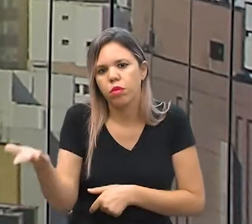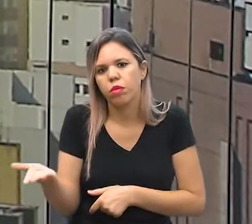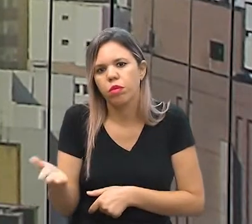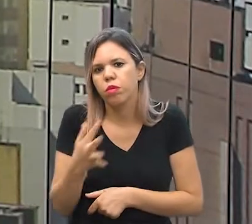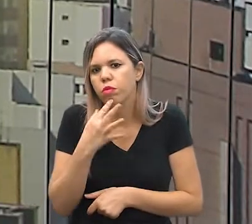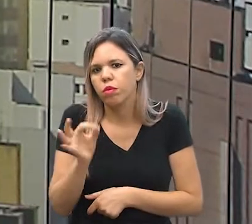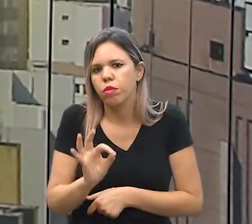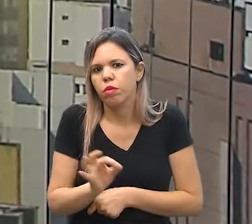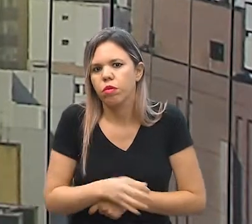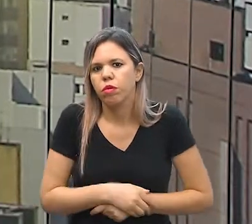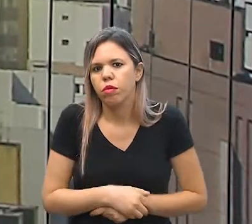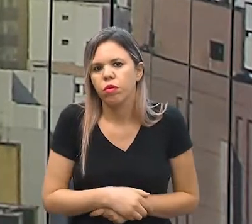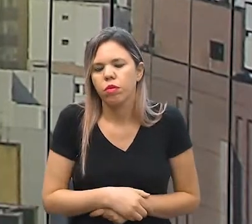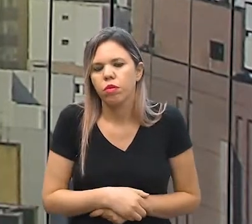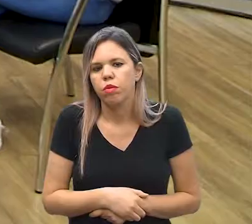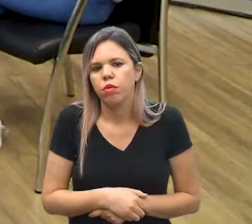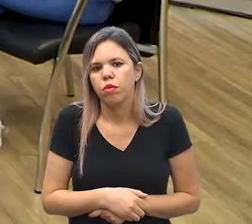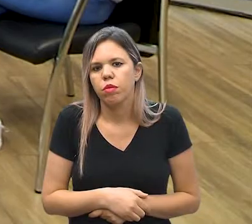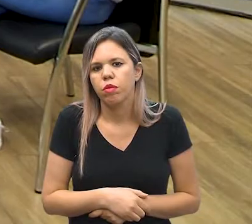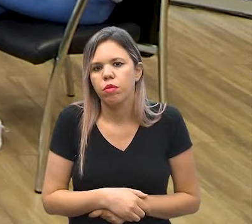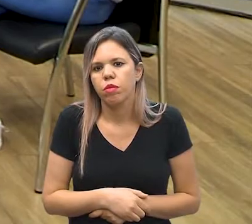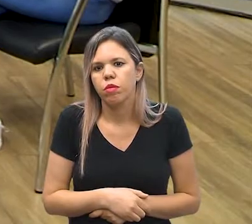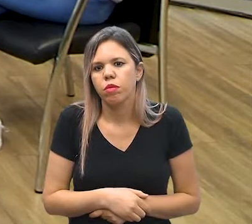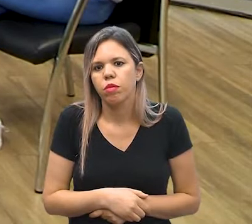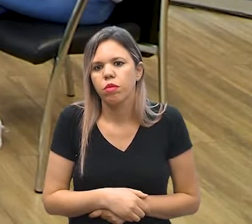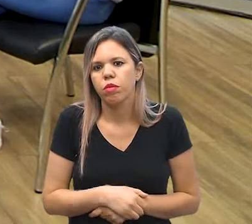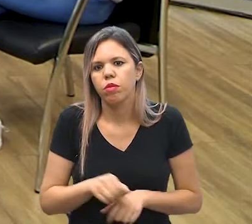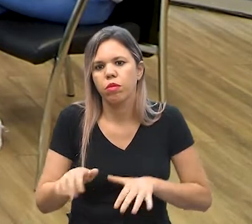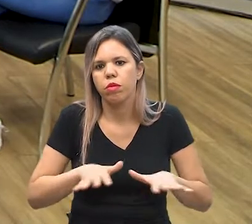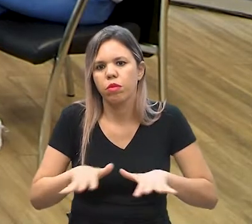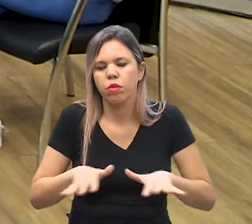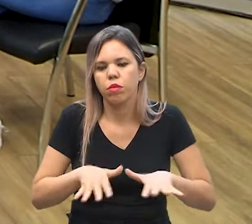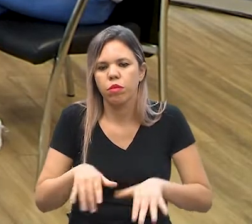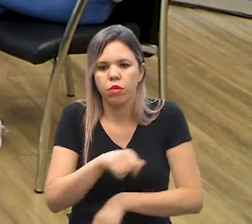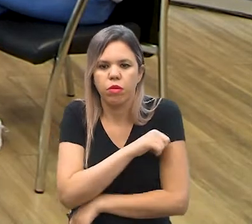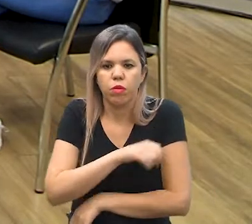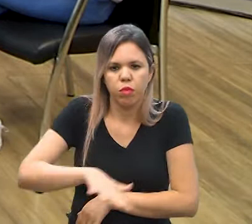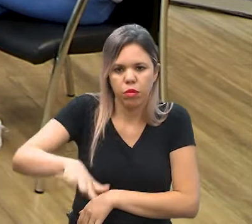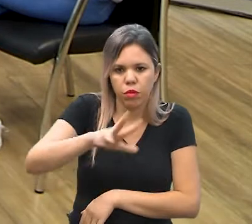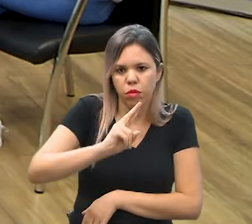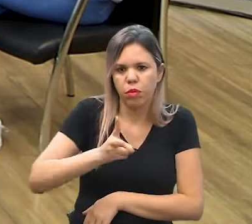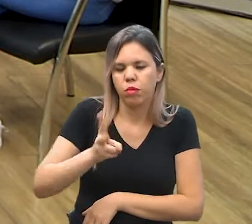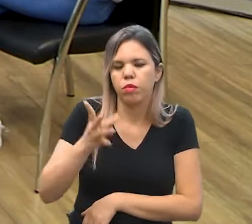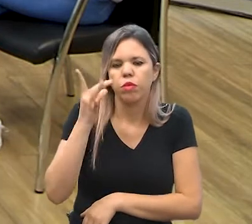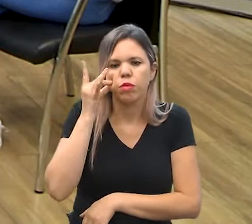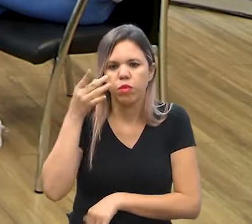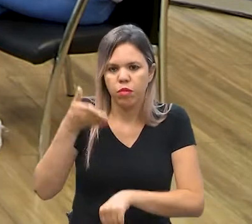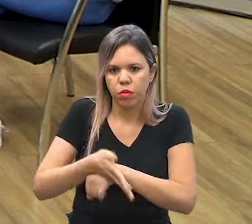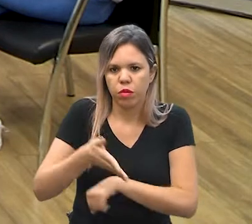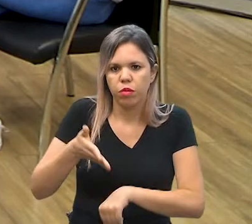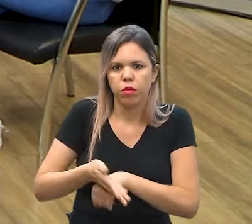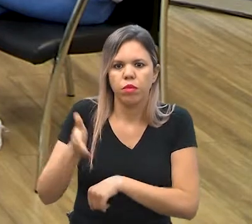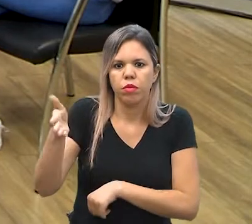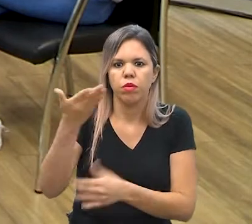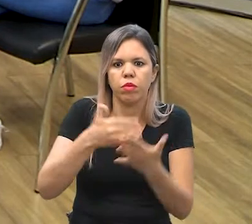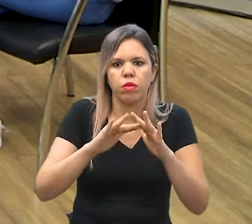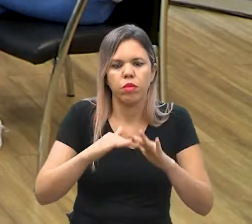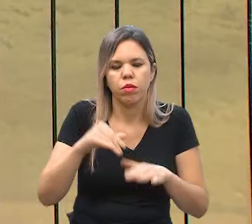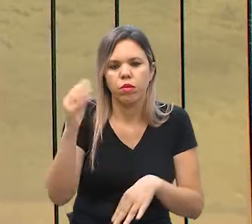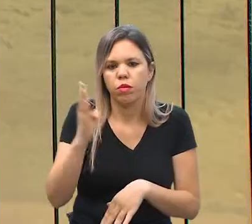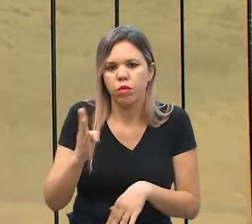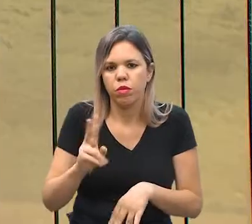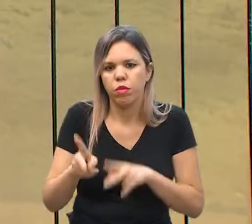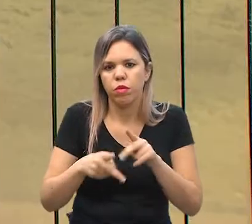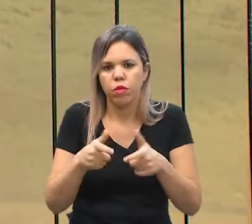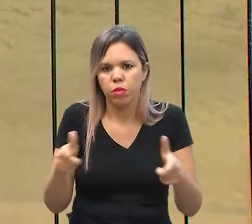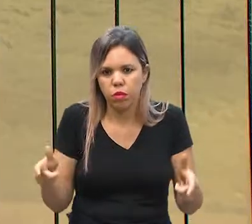assistindo e não conhece? Olha, o movimento estudantil, né, ele sempre esteve presente na história do Brasil, né?